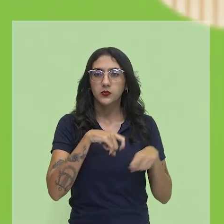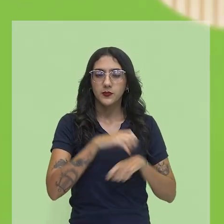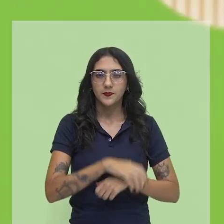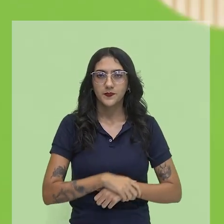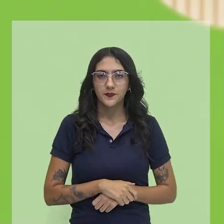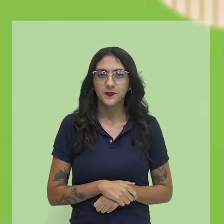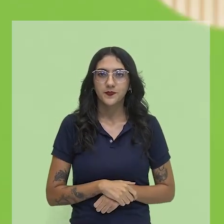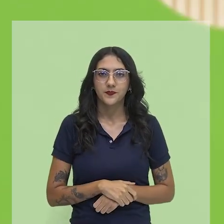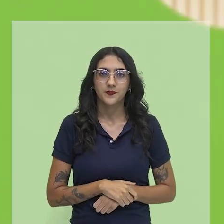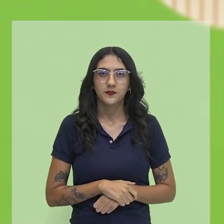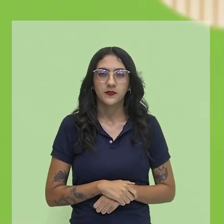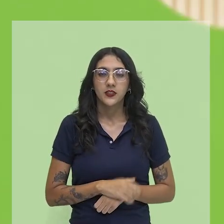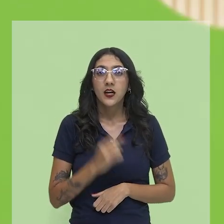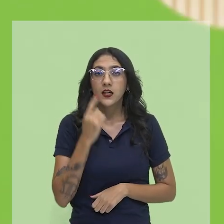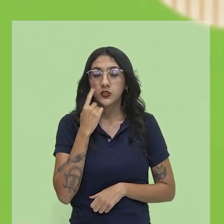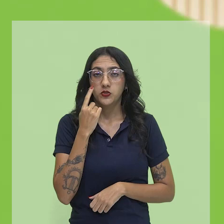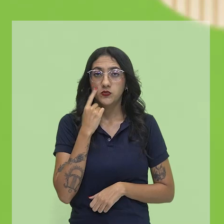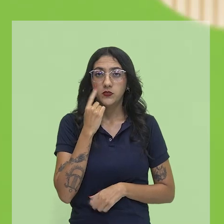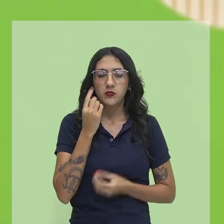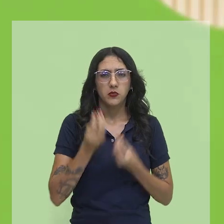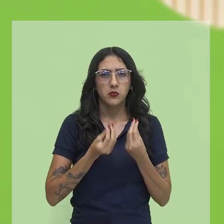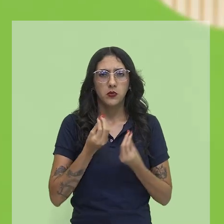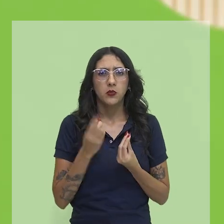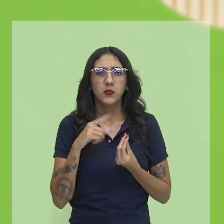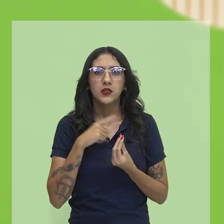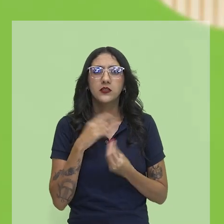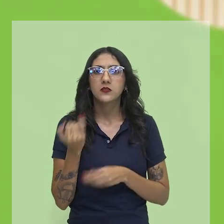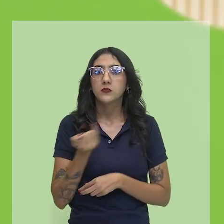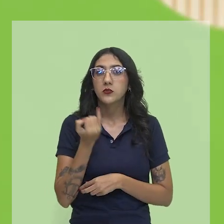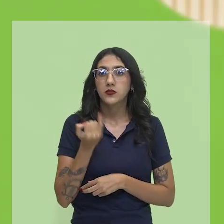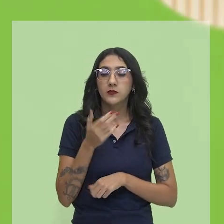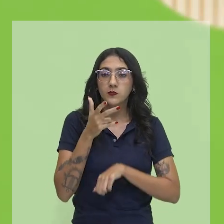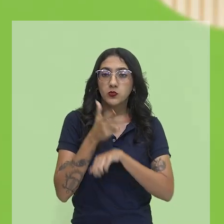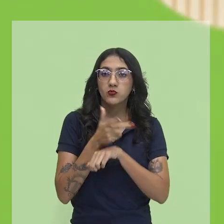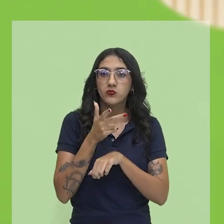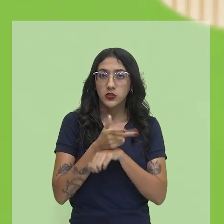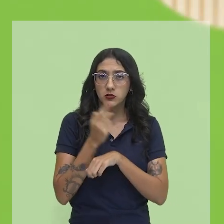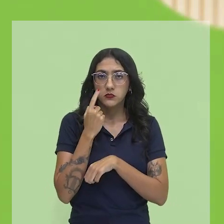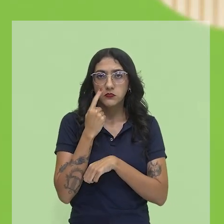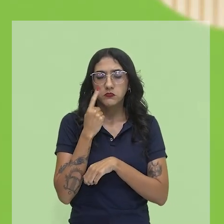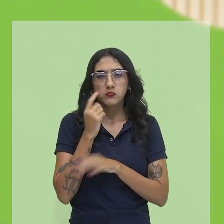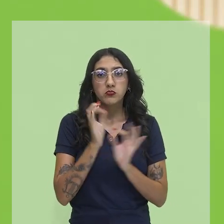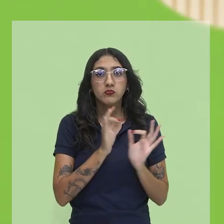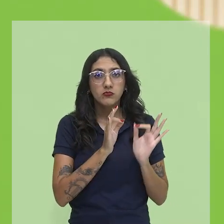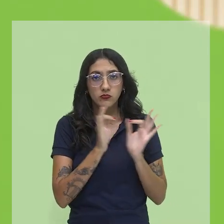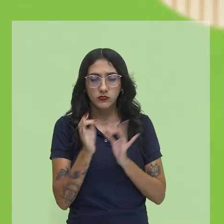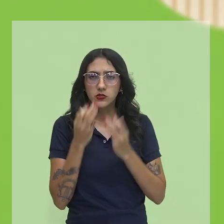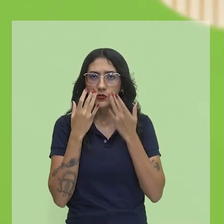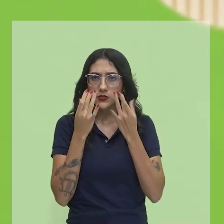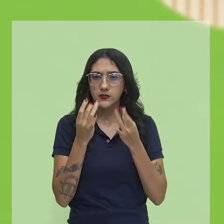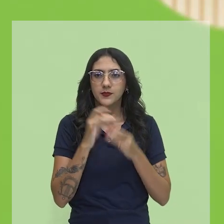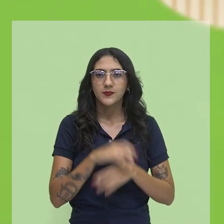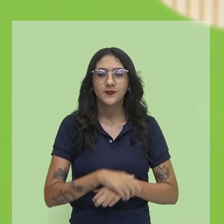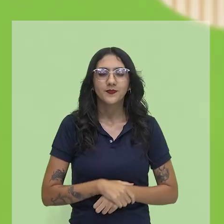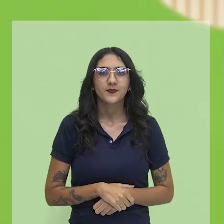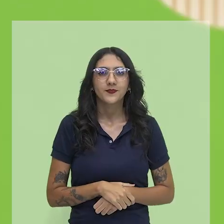vai observar toda essa importância das leis de Kepler num vídeo, numa animação que você vai assistir agora. Vamos